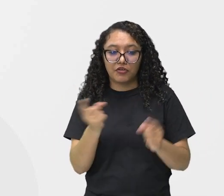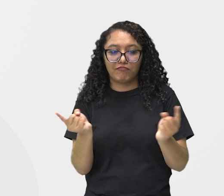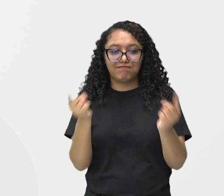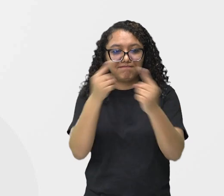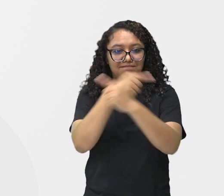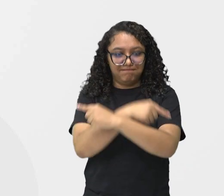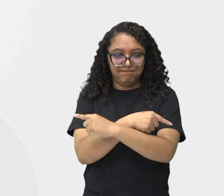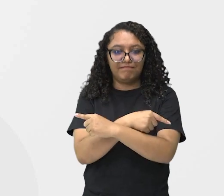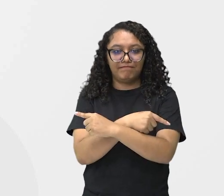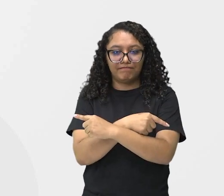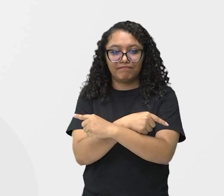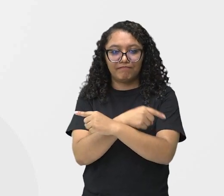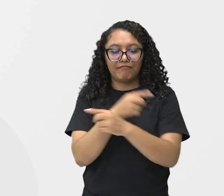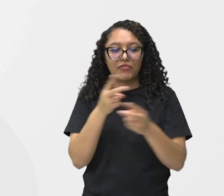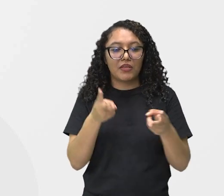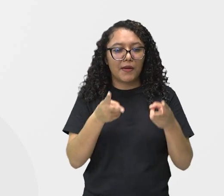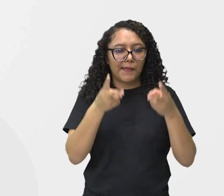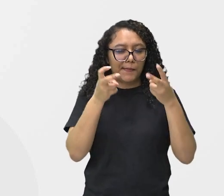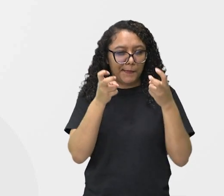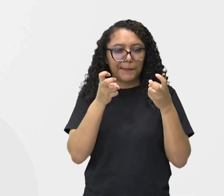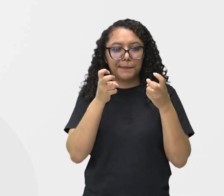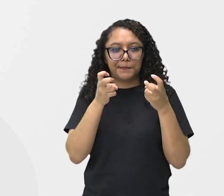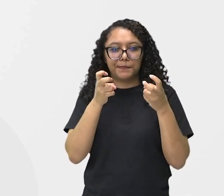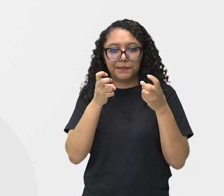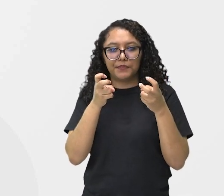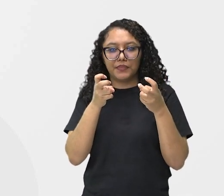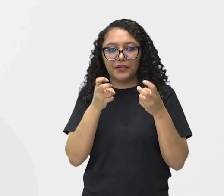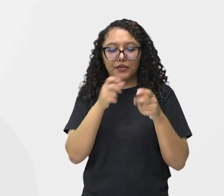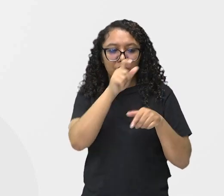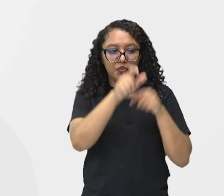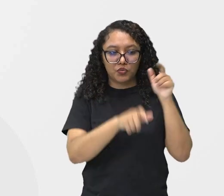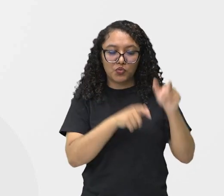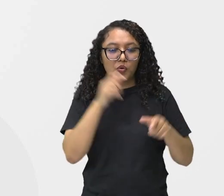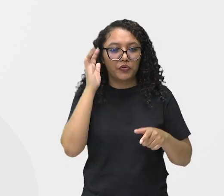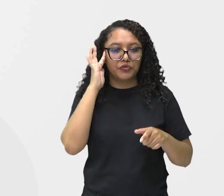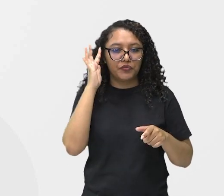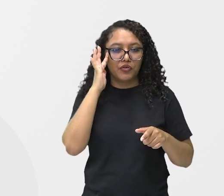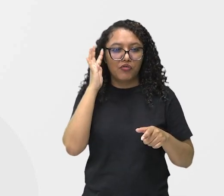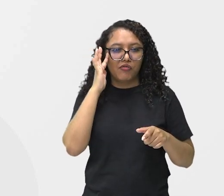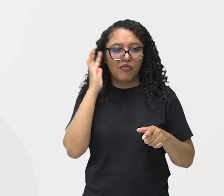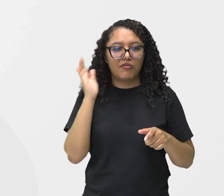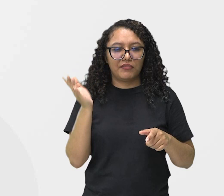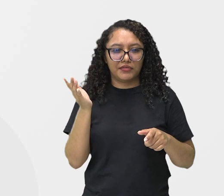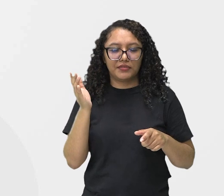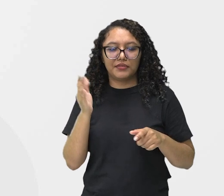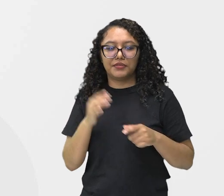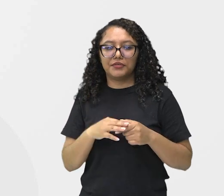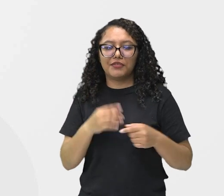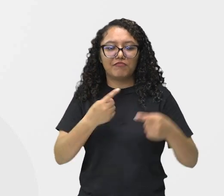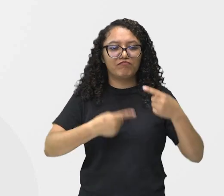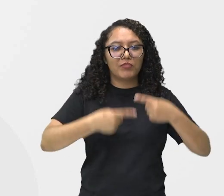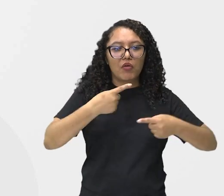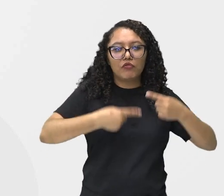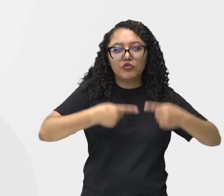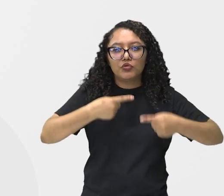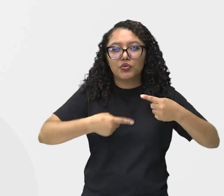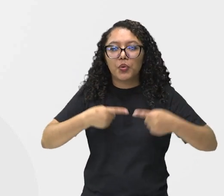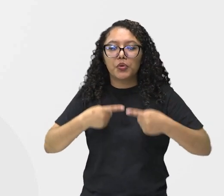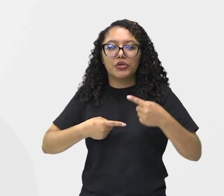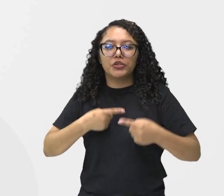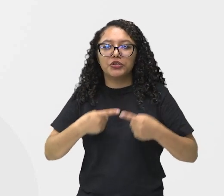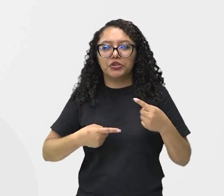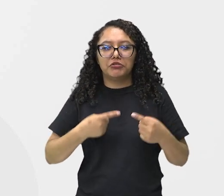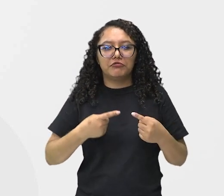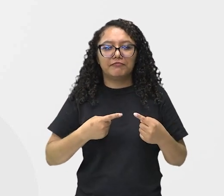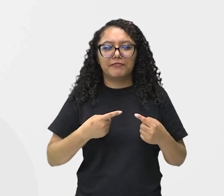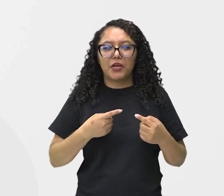E aí percebeu que com os discípulos dele começou a suscitar uma discussão. Qual é que